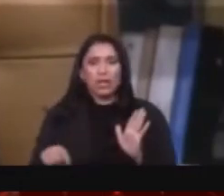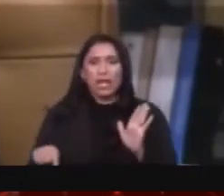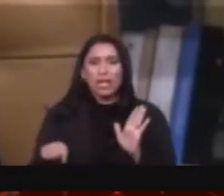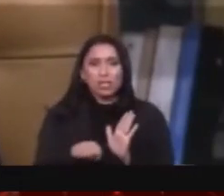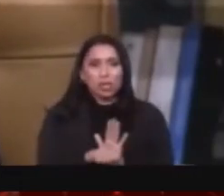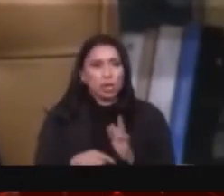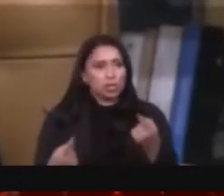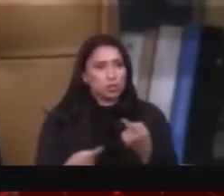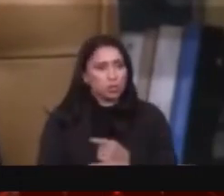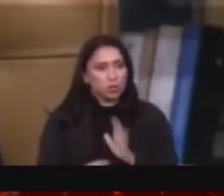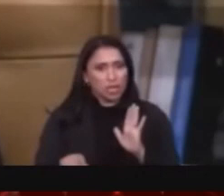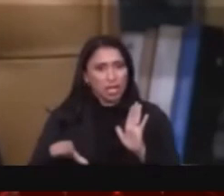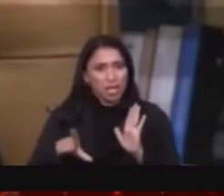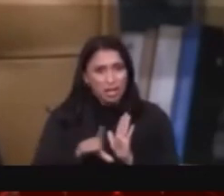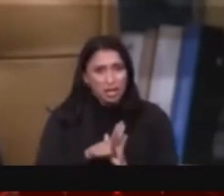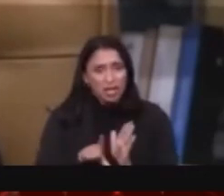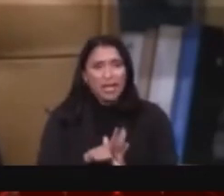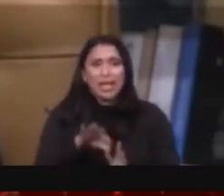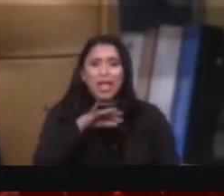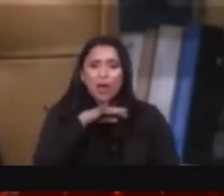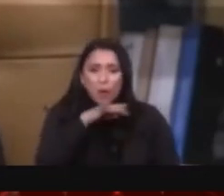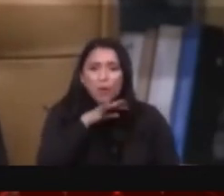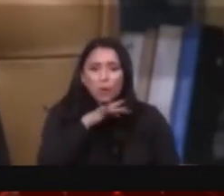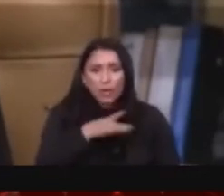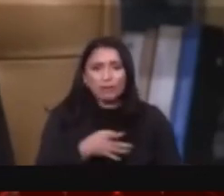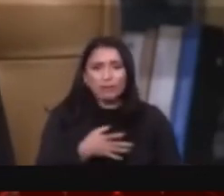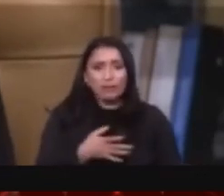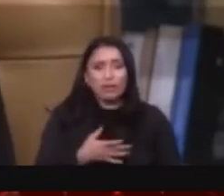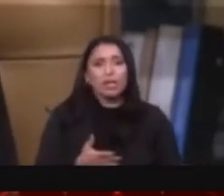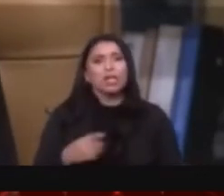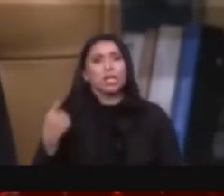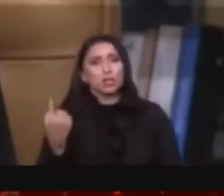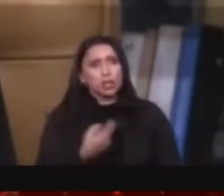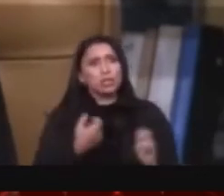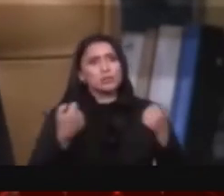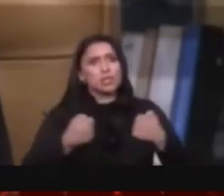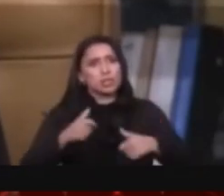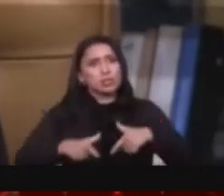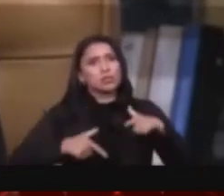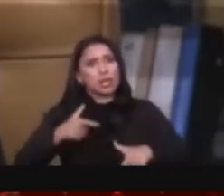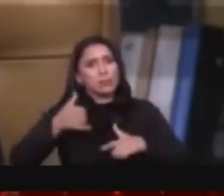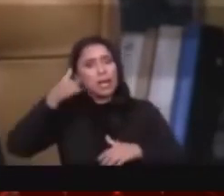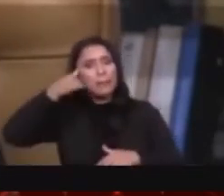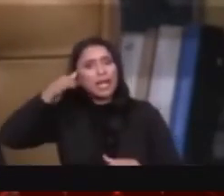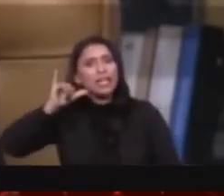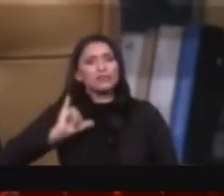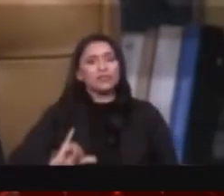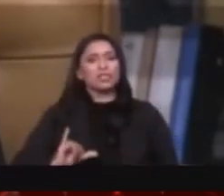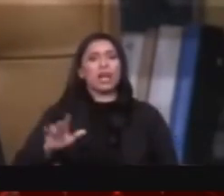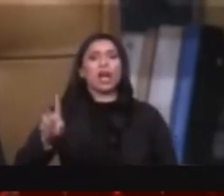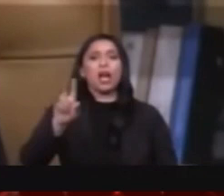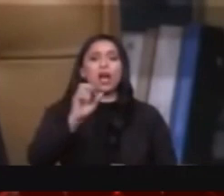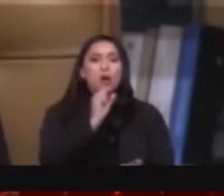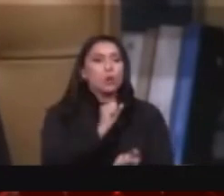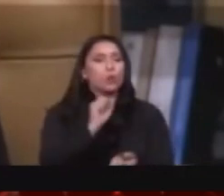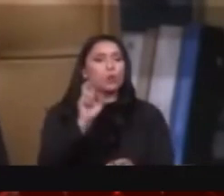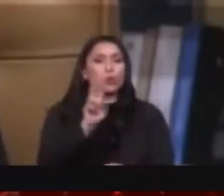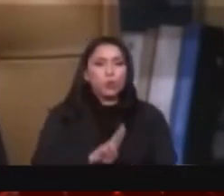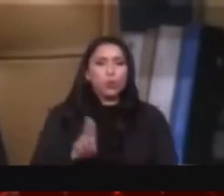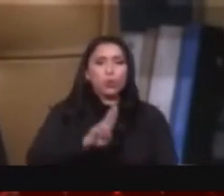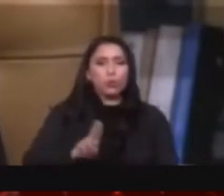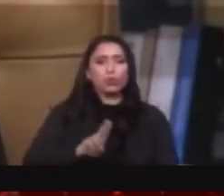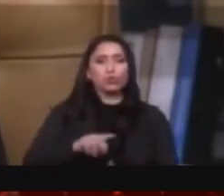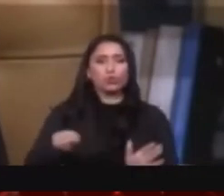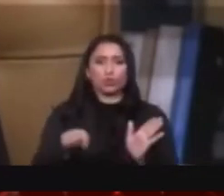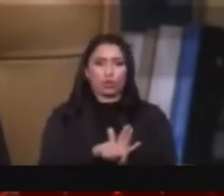ruim e que, portanto, nós devemos trabalhar para evitar o consumo de drogas.